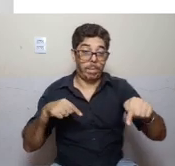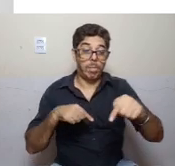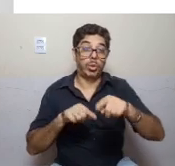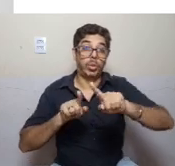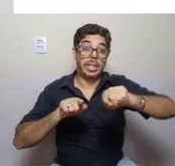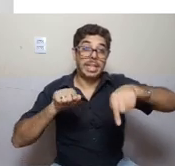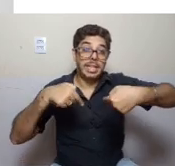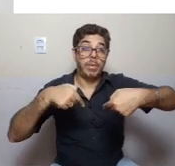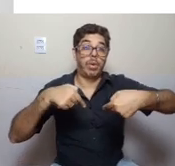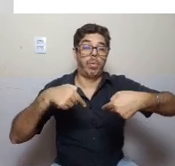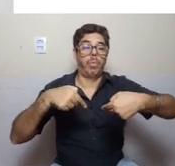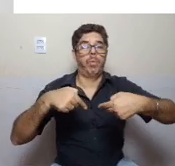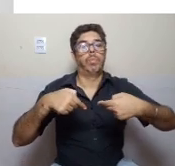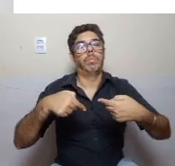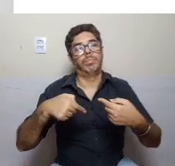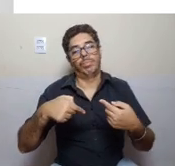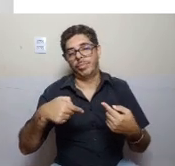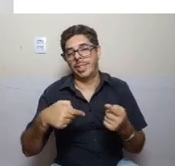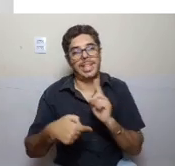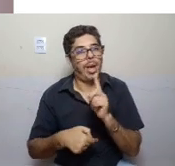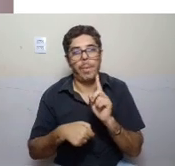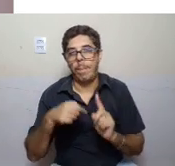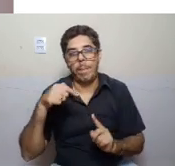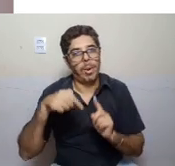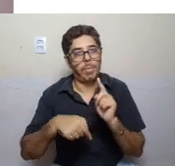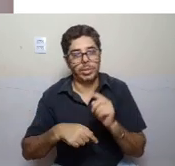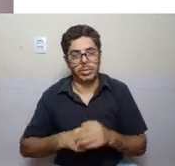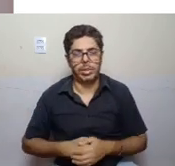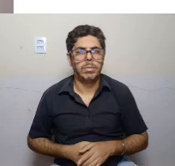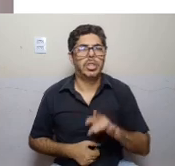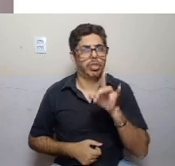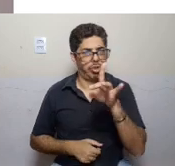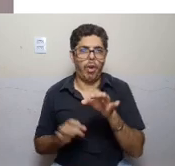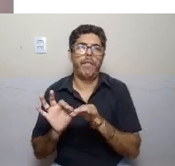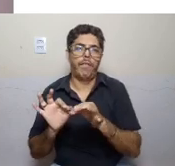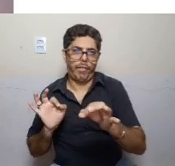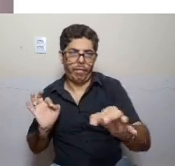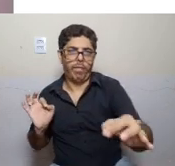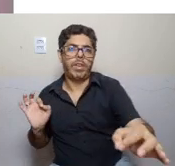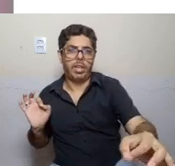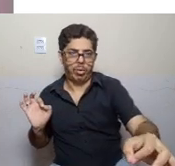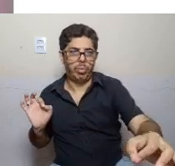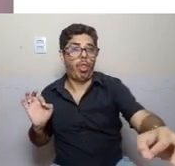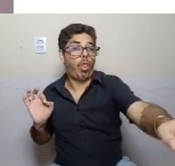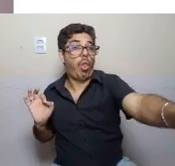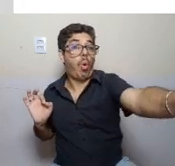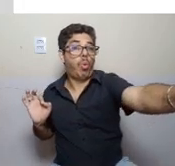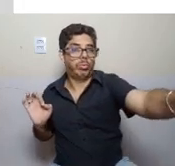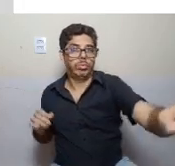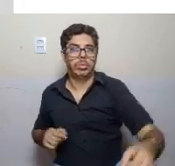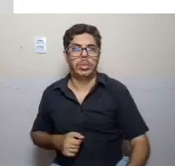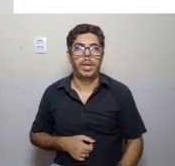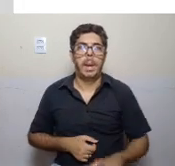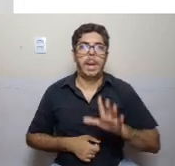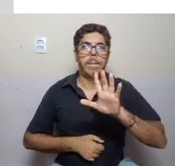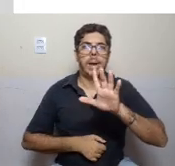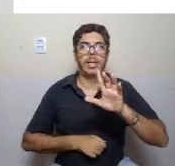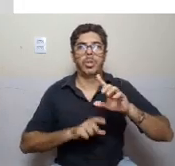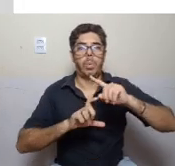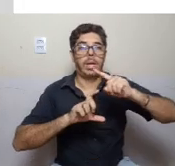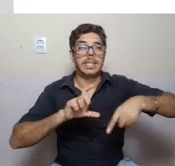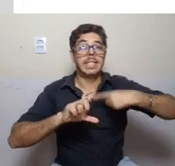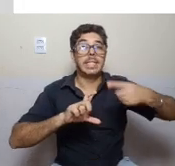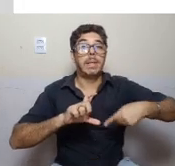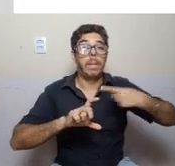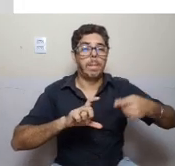à distância do ponto até o fio. Mas essa equação é válida apenas para um fio reto e longo. Já para um espira, o